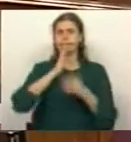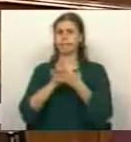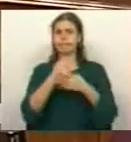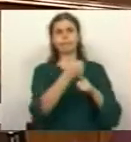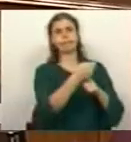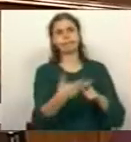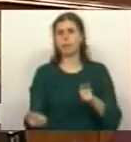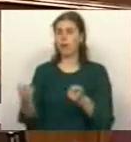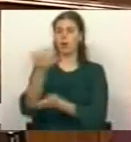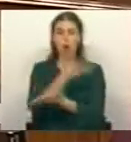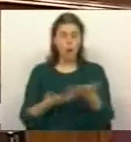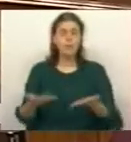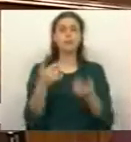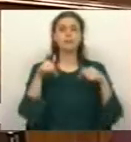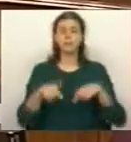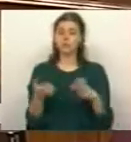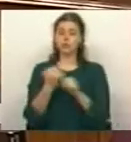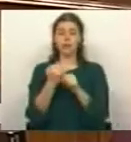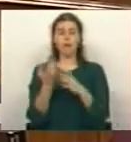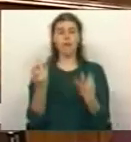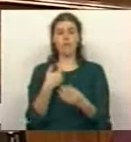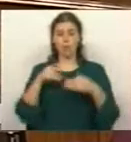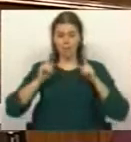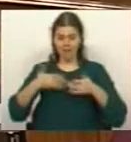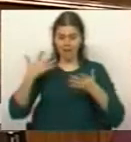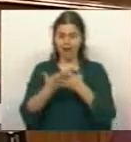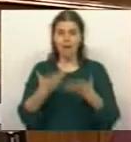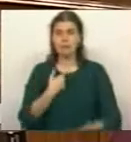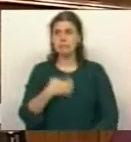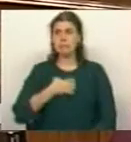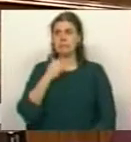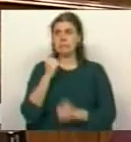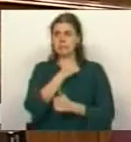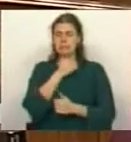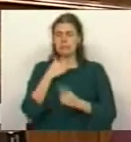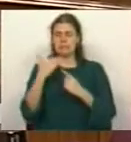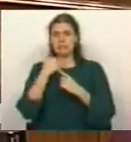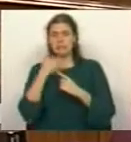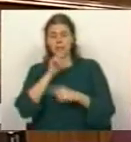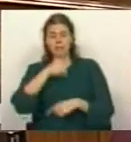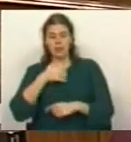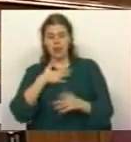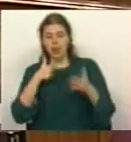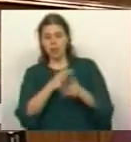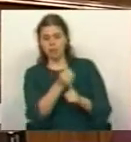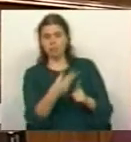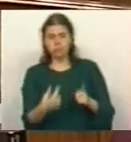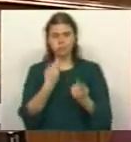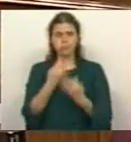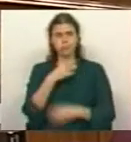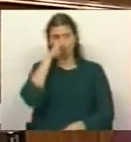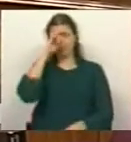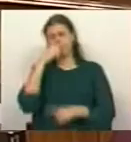setores da economia e os trabalhadores estão, desde o início, a sentir esses impactos, assim como muitas pequenas empresas que estão a enfrentar